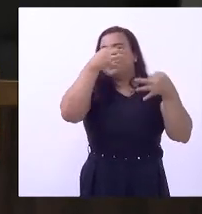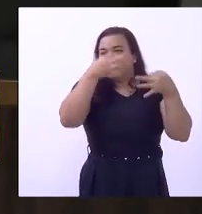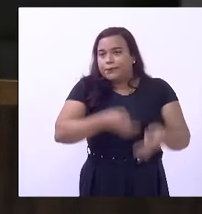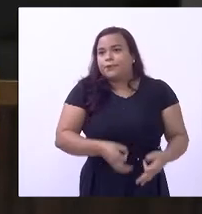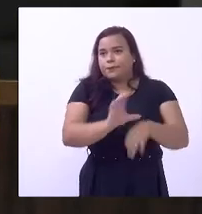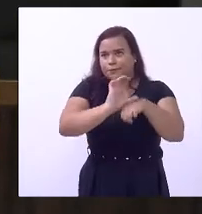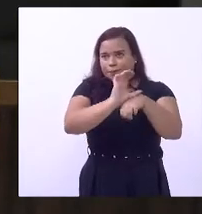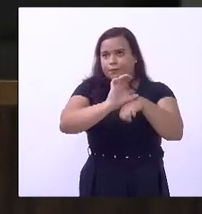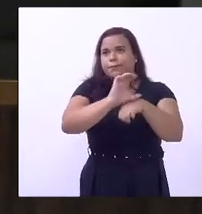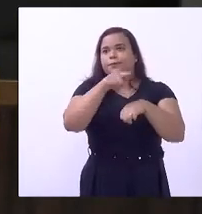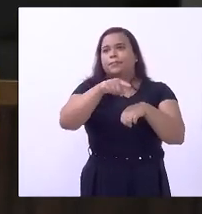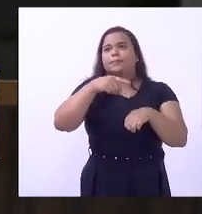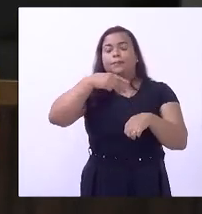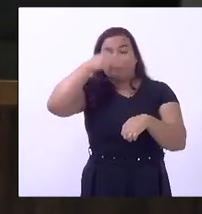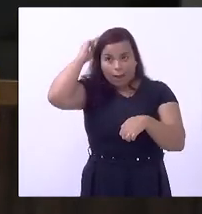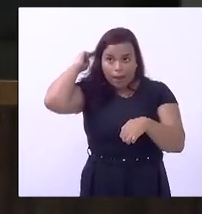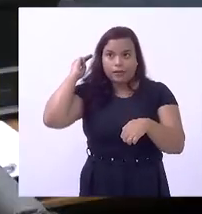Pacheco.